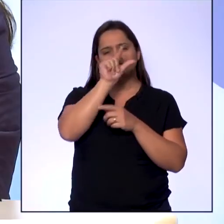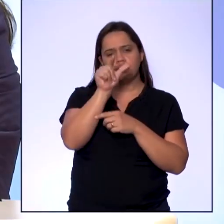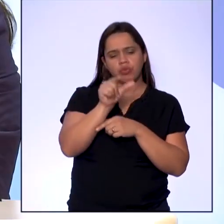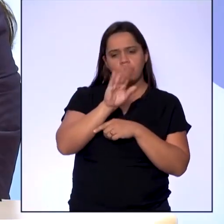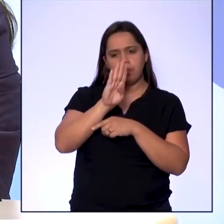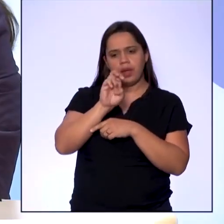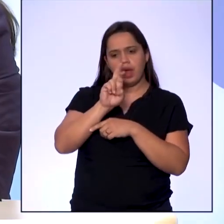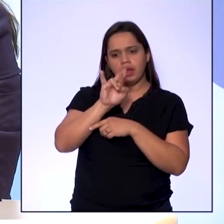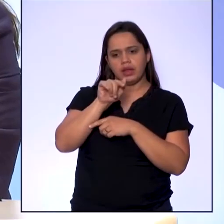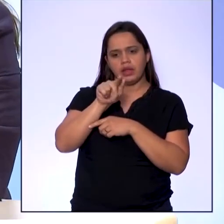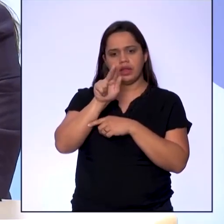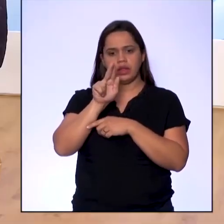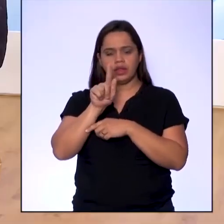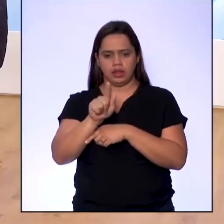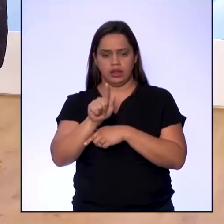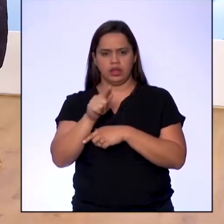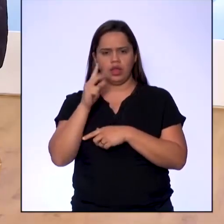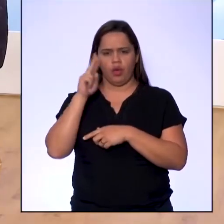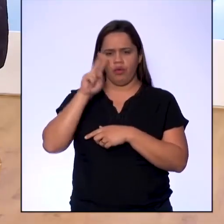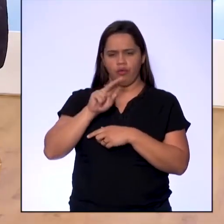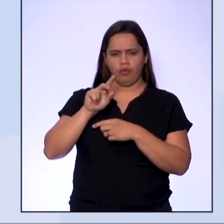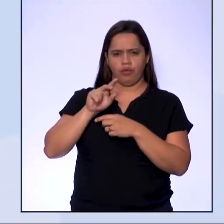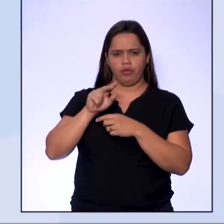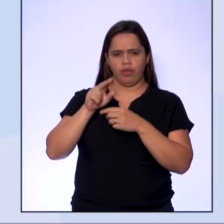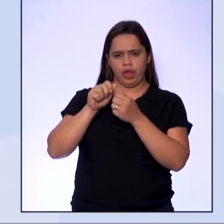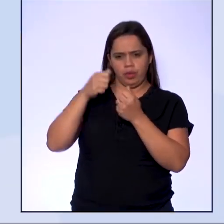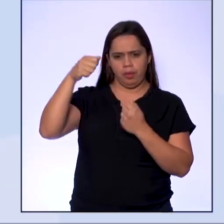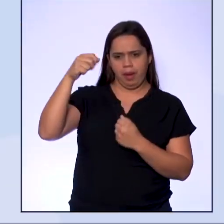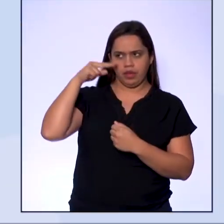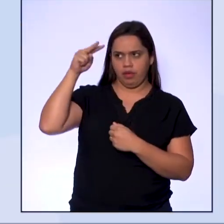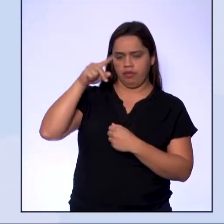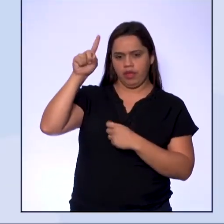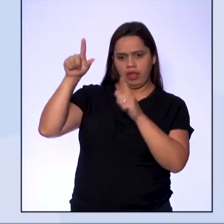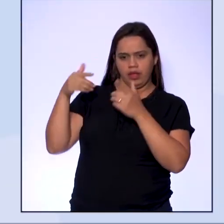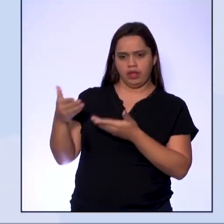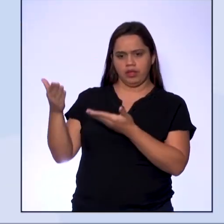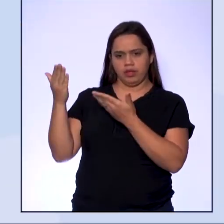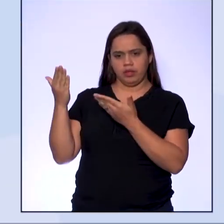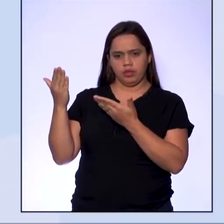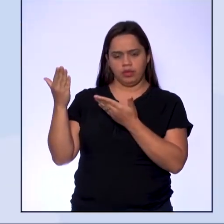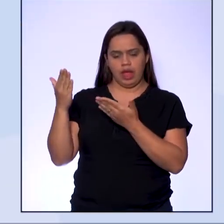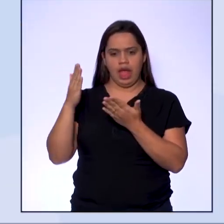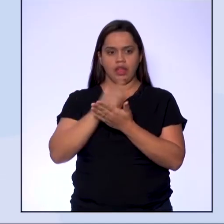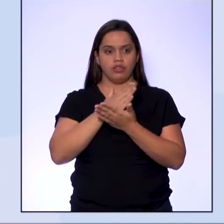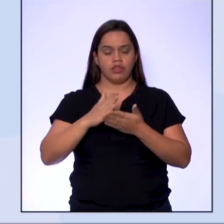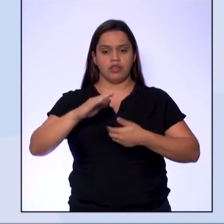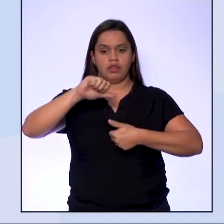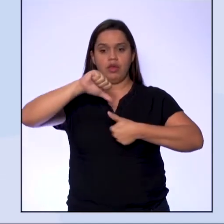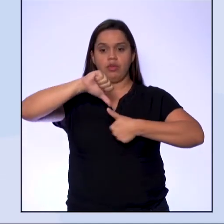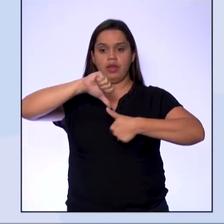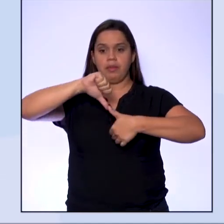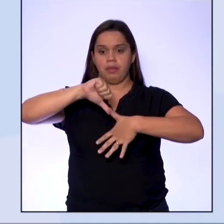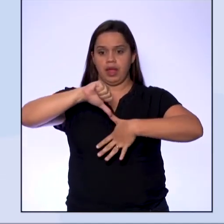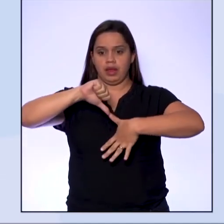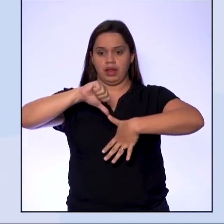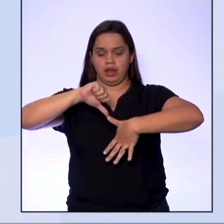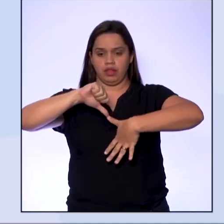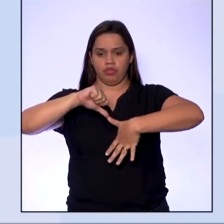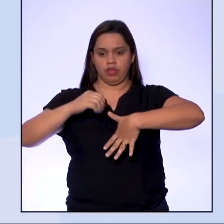da Oceania, né? Também vieram pelo Atlântico. Tem a questão dos vikings terem aportado aí na América do Norte.